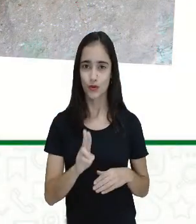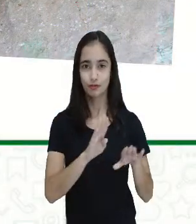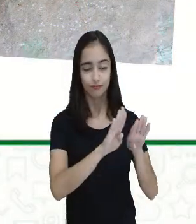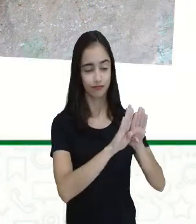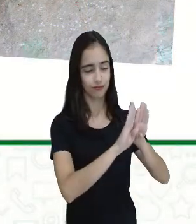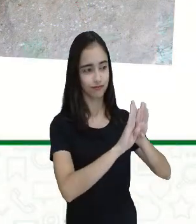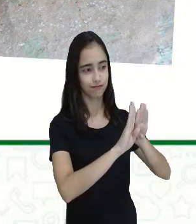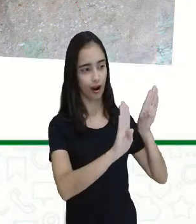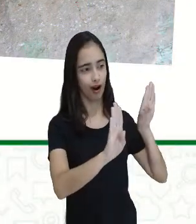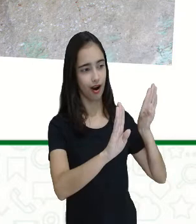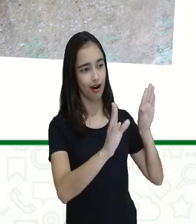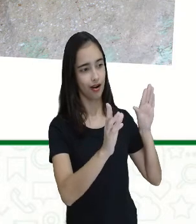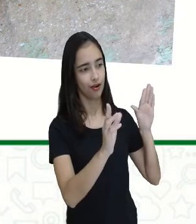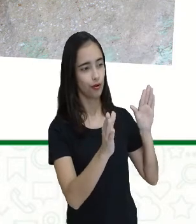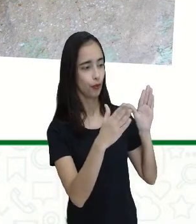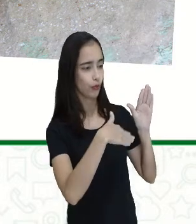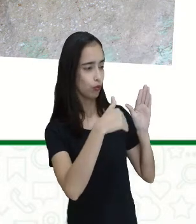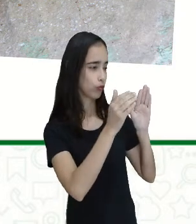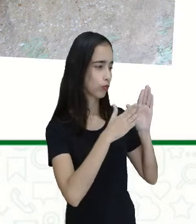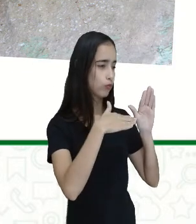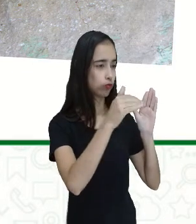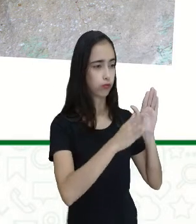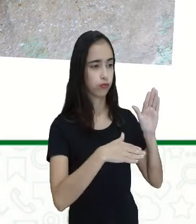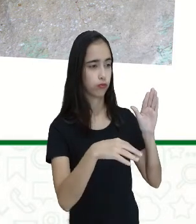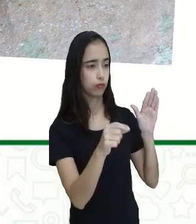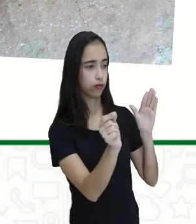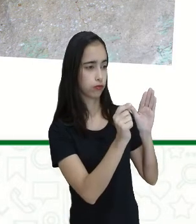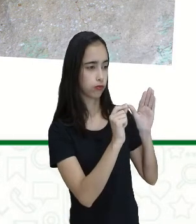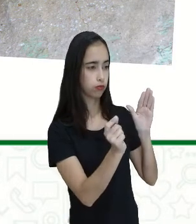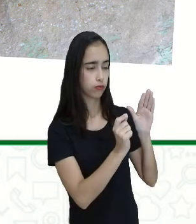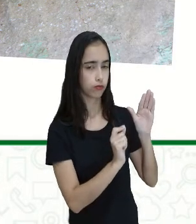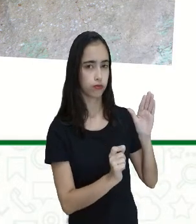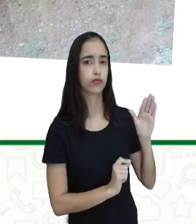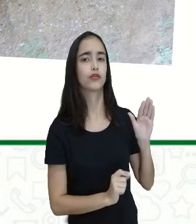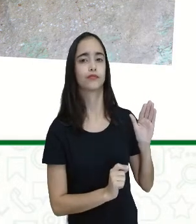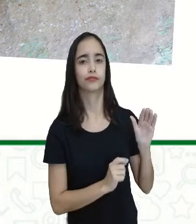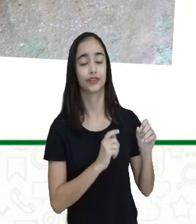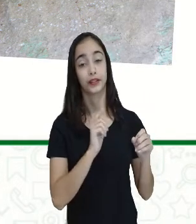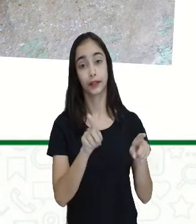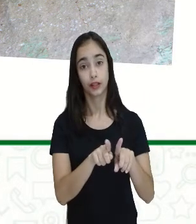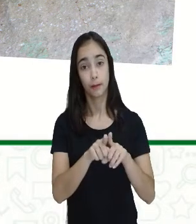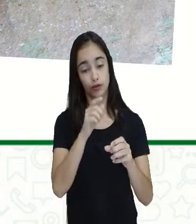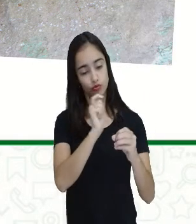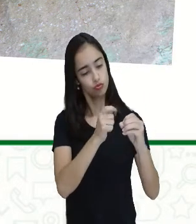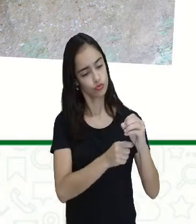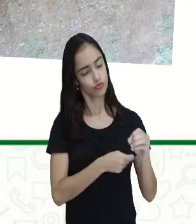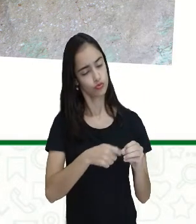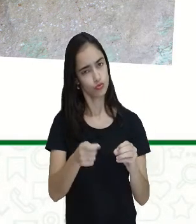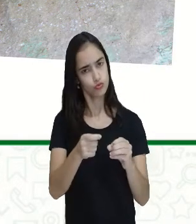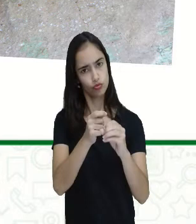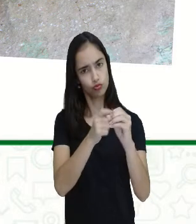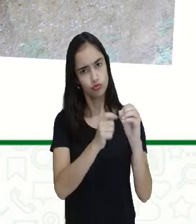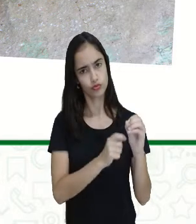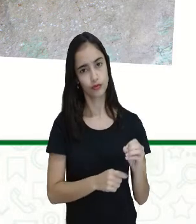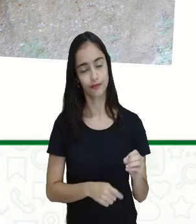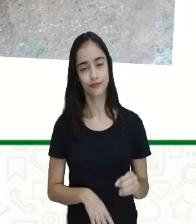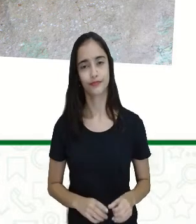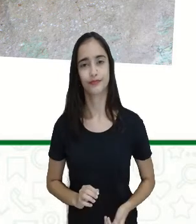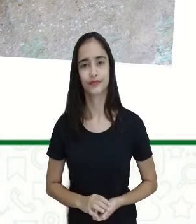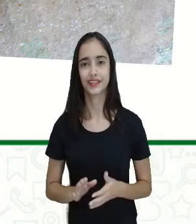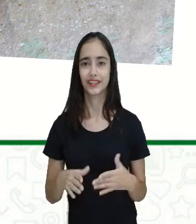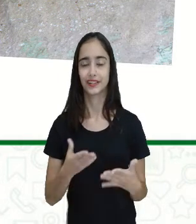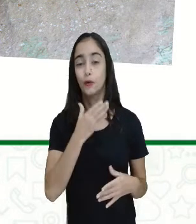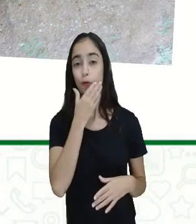da pintura, da escultura, né? O homem na pré-história, ele se representou nas paredes das